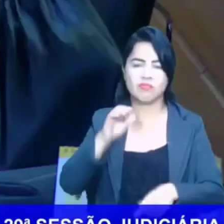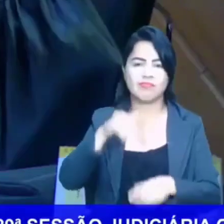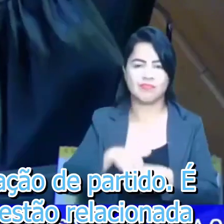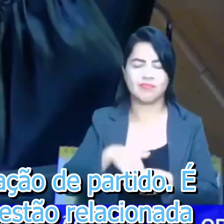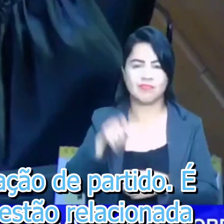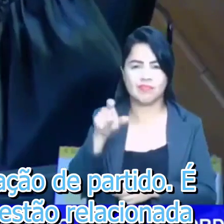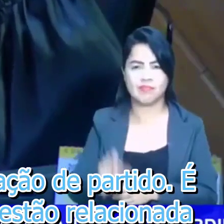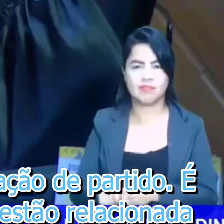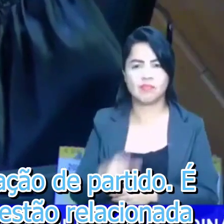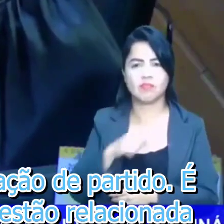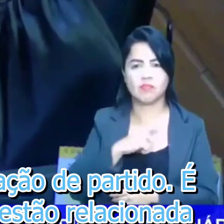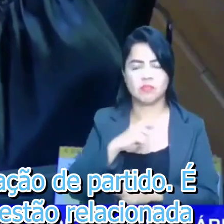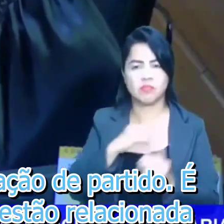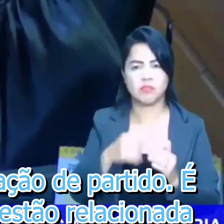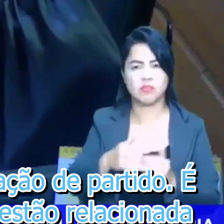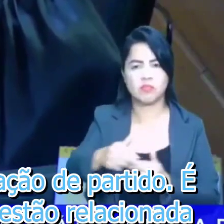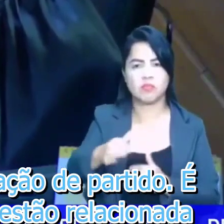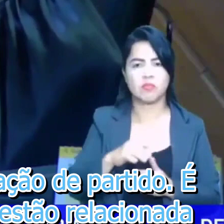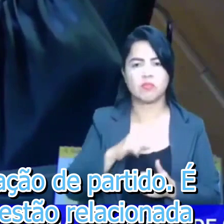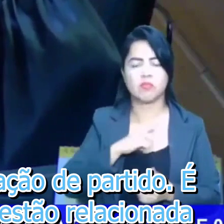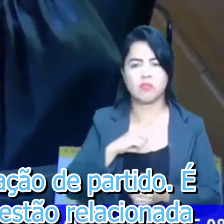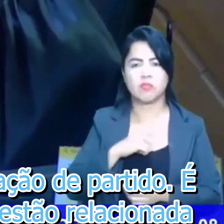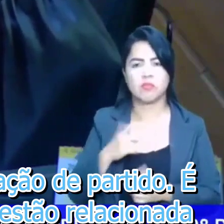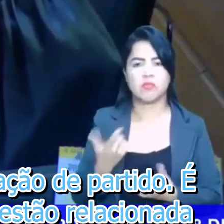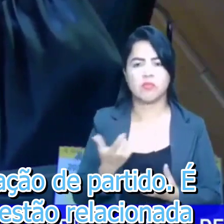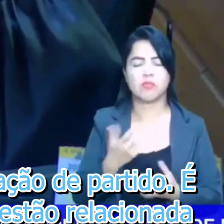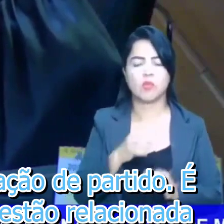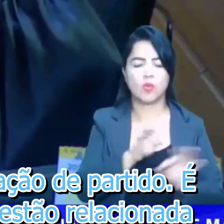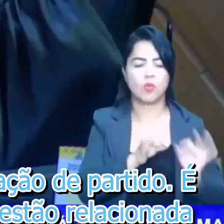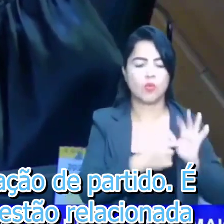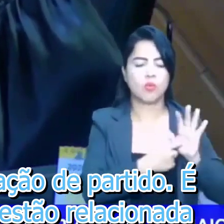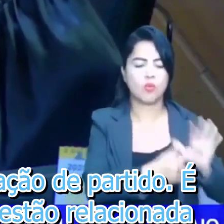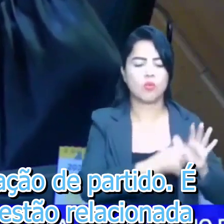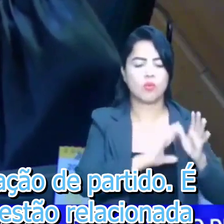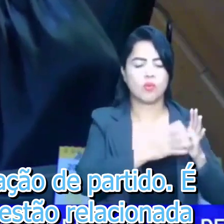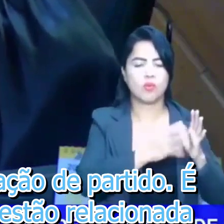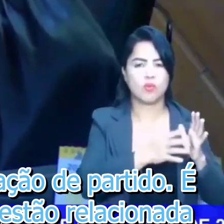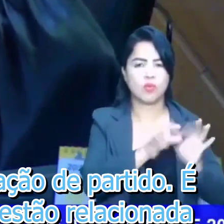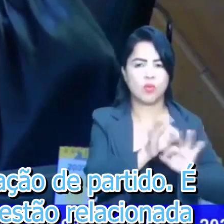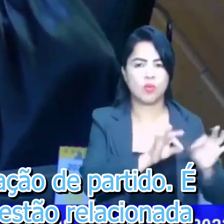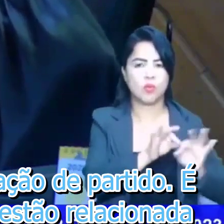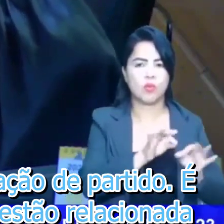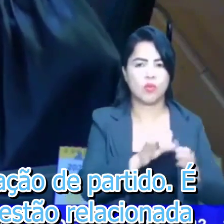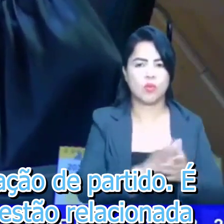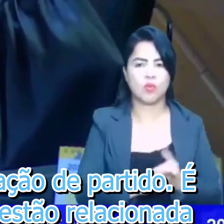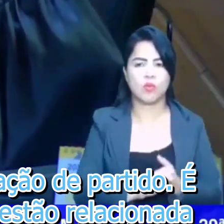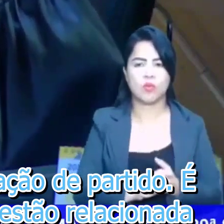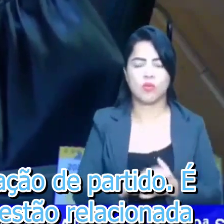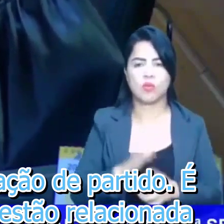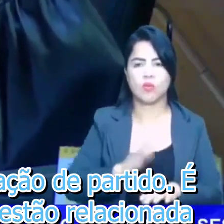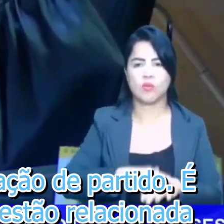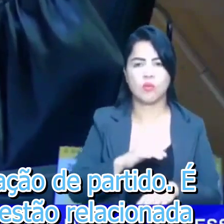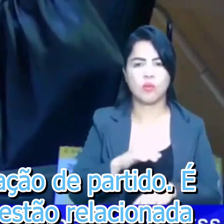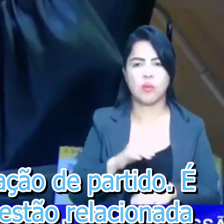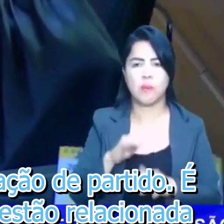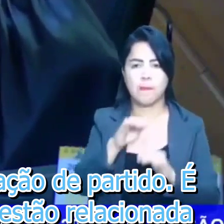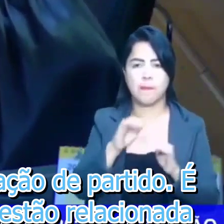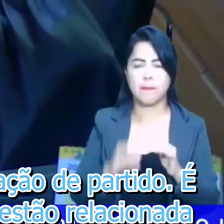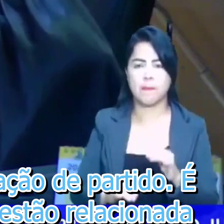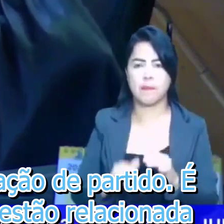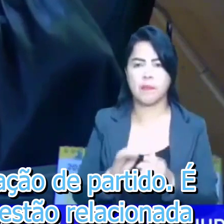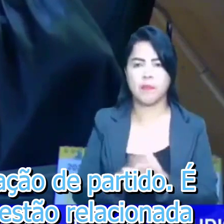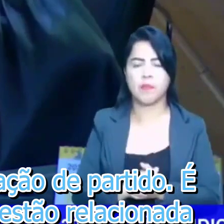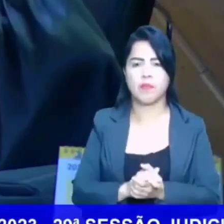é claro que isso vai ter repercussão, inclusive em configuração de partido, é uma configuração direta. Se fosse uma questão menor, uma questão